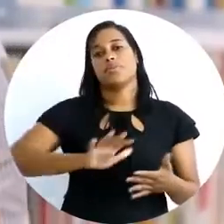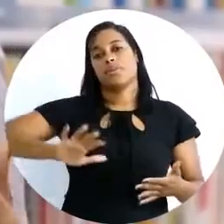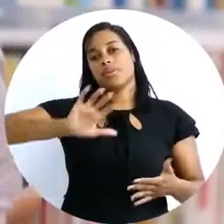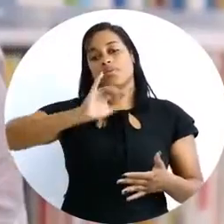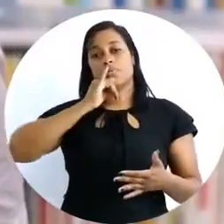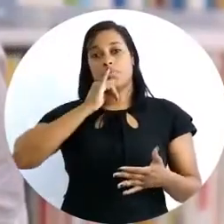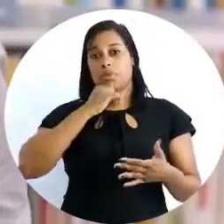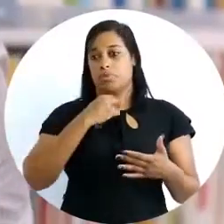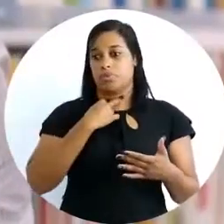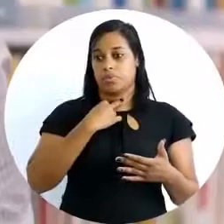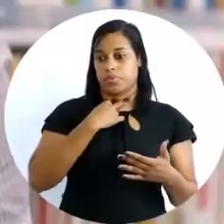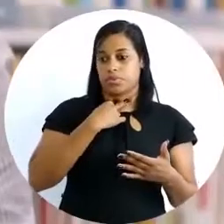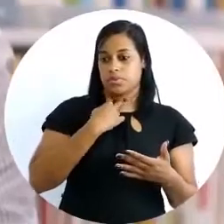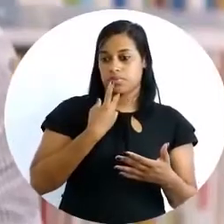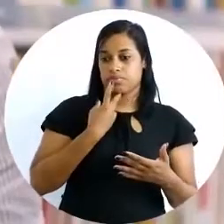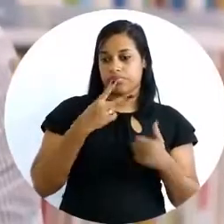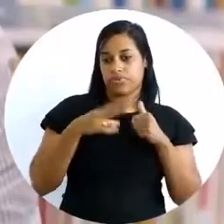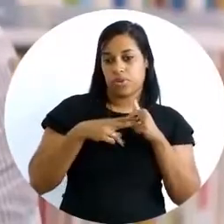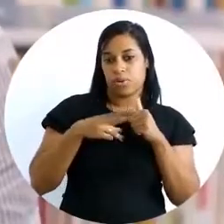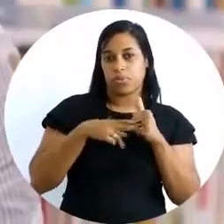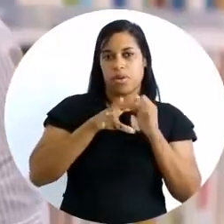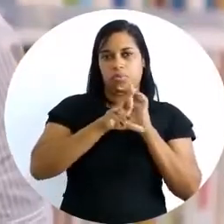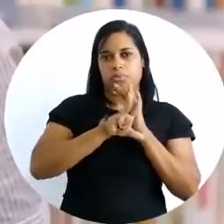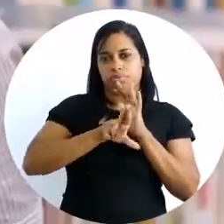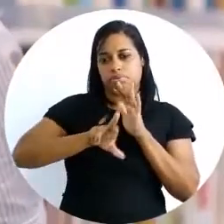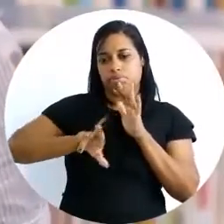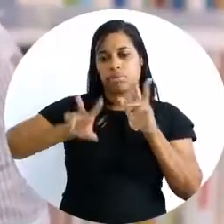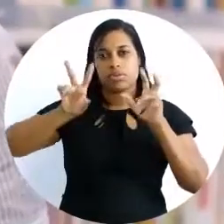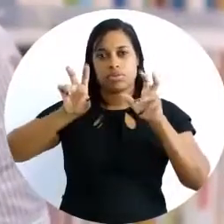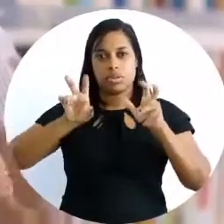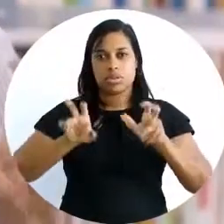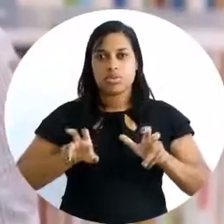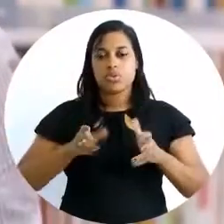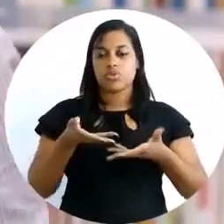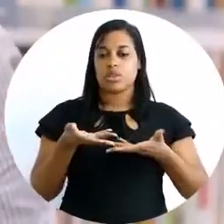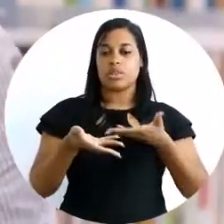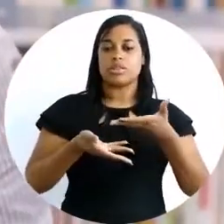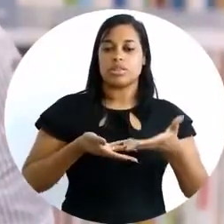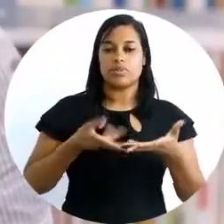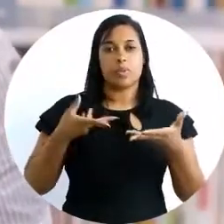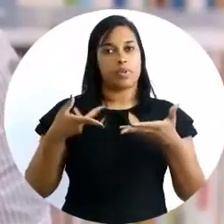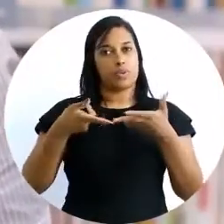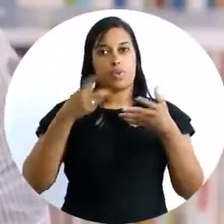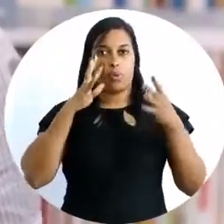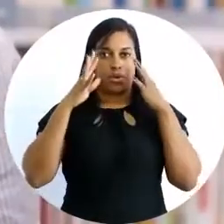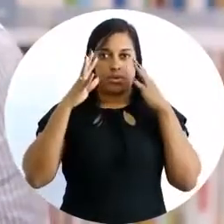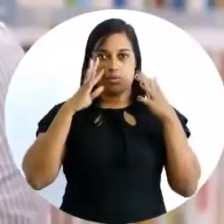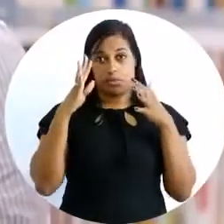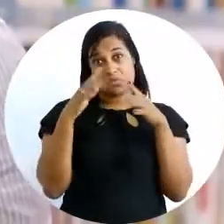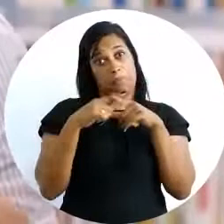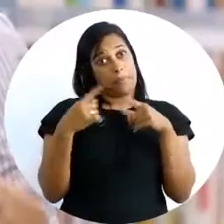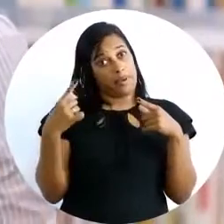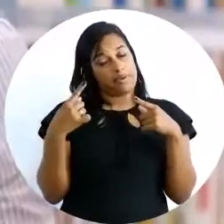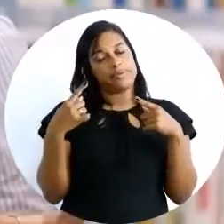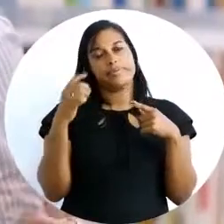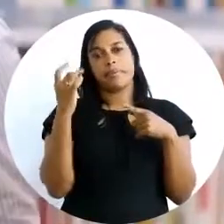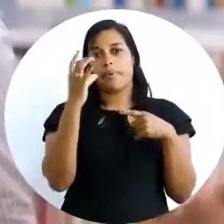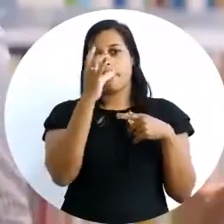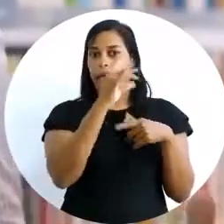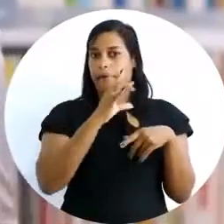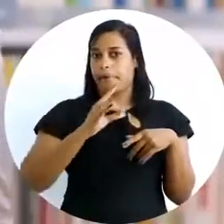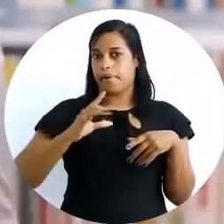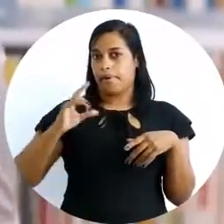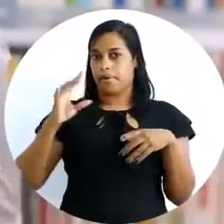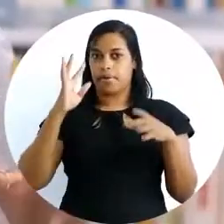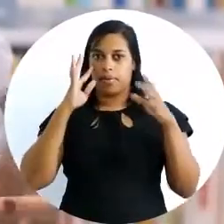não posso ter um vocabulário controlado, uma lista de assuntos que sirva para todos os campos de conhecimento. Pelo contrário, para cada